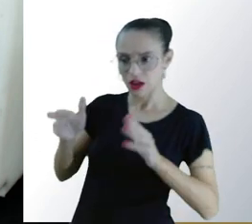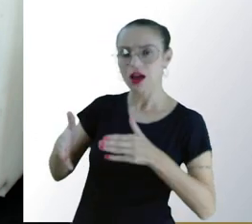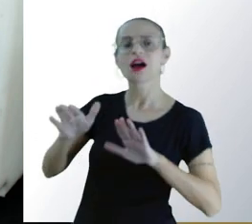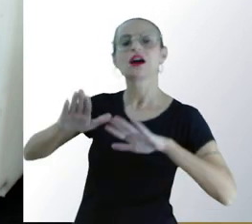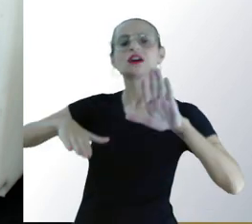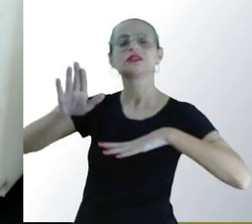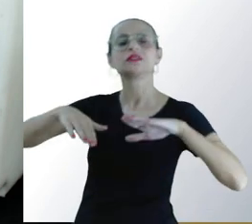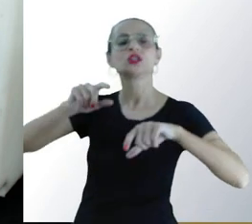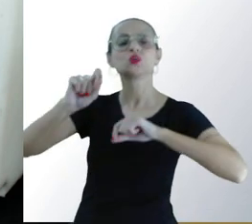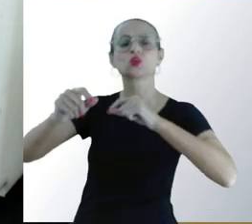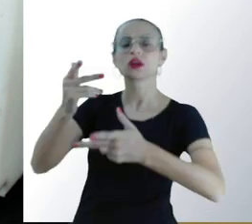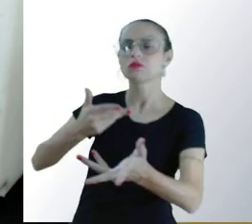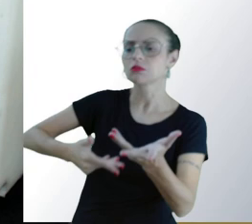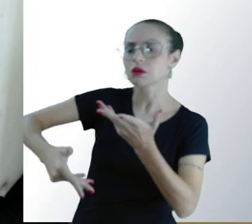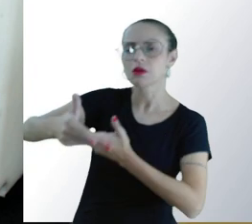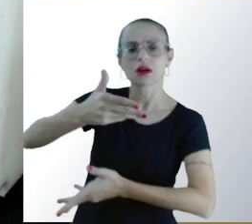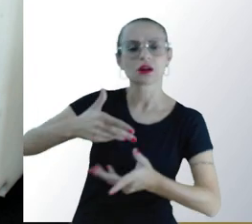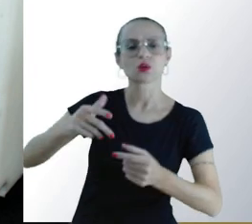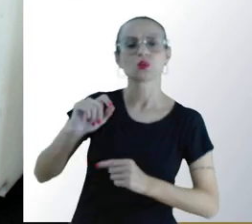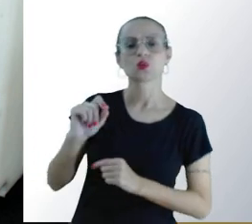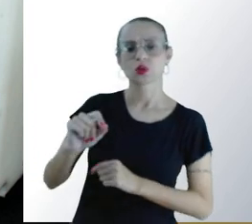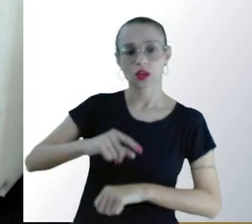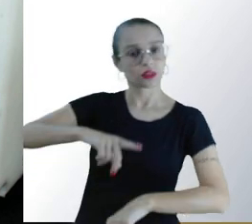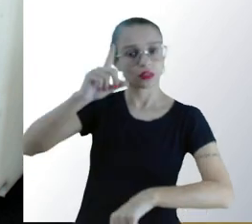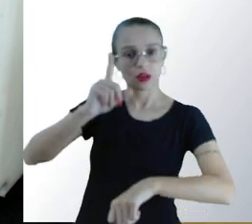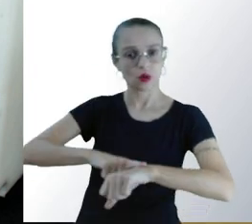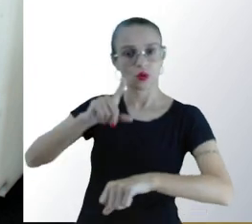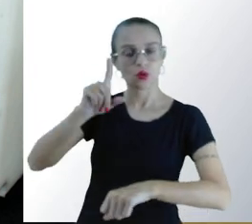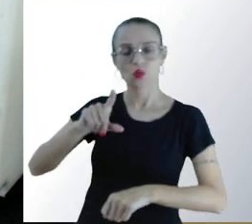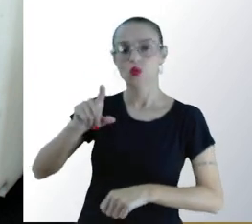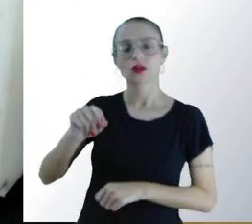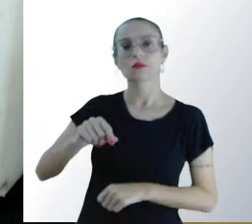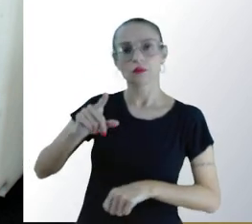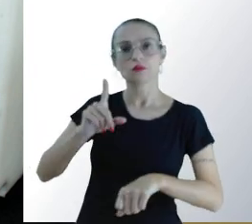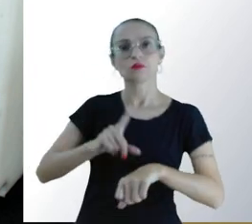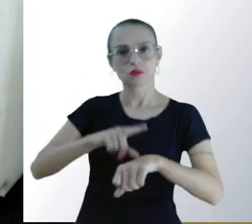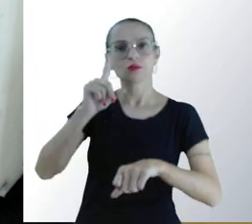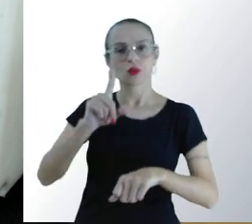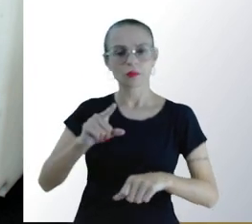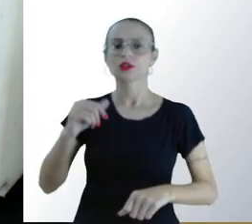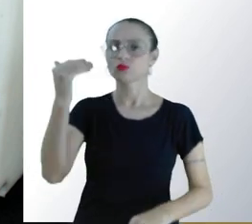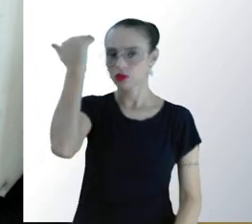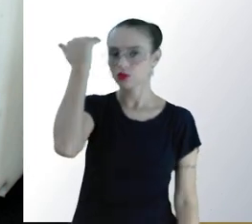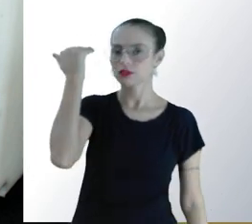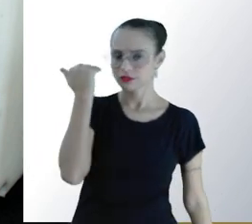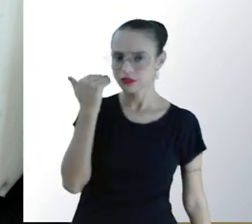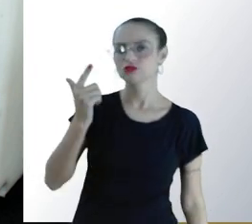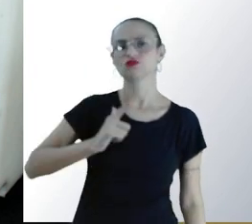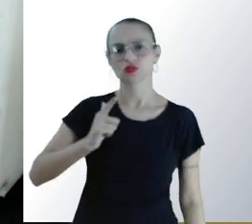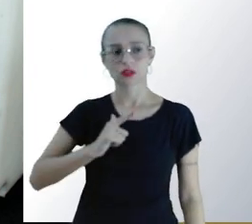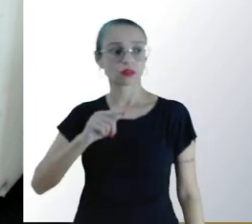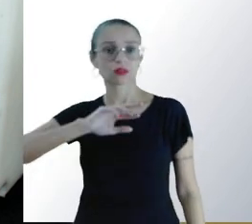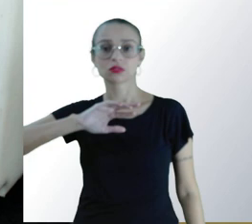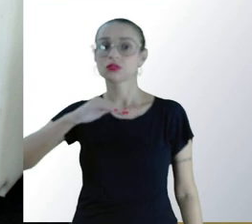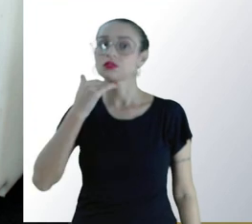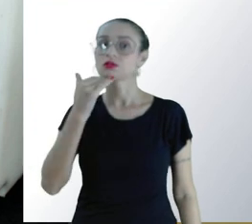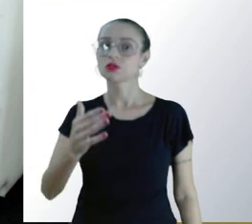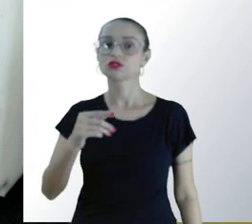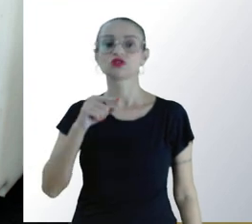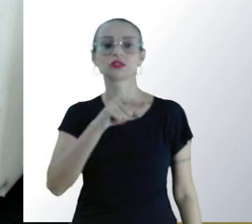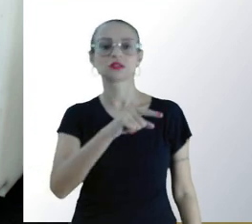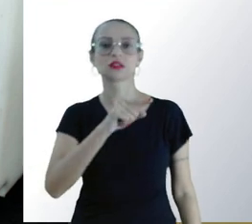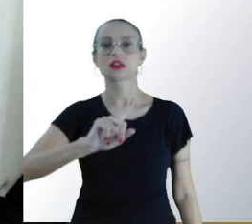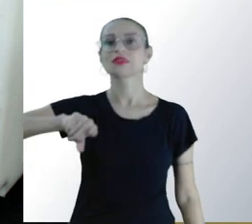vezes uma mediação ocorrida imediatamente ou no momento, porque o adolescente tem muito isso, não adianta a gente responsabilizar alguns